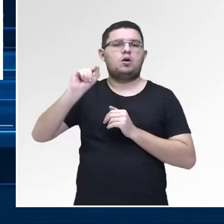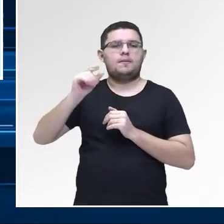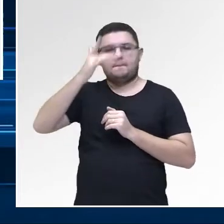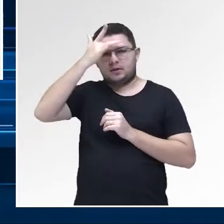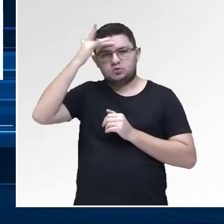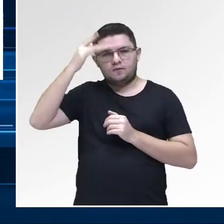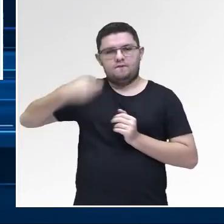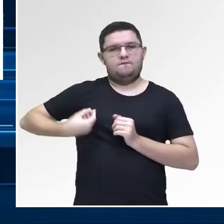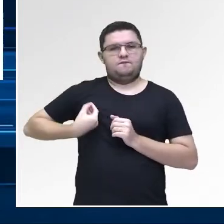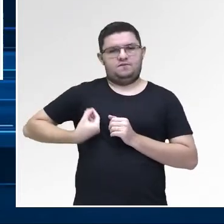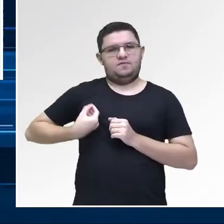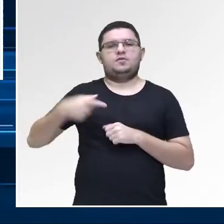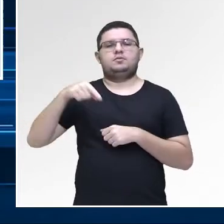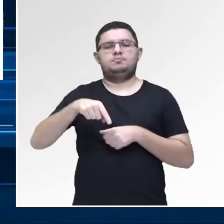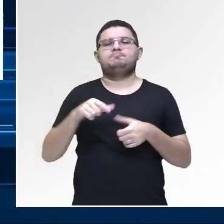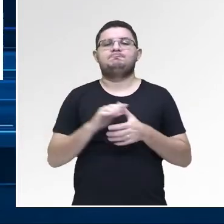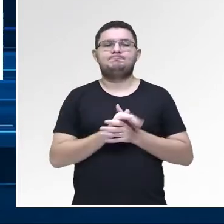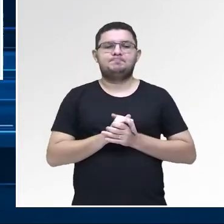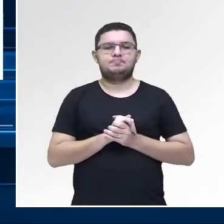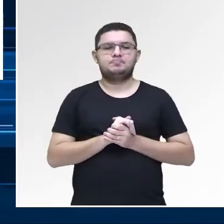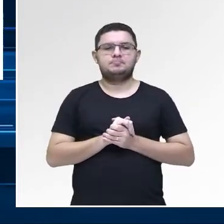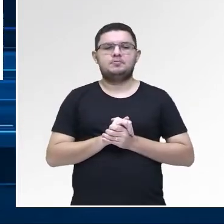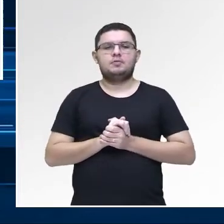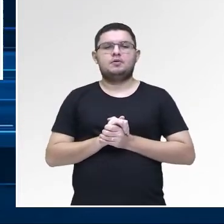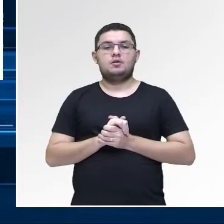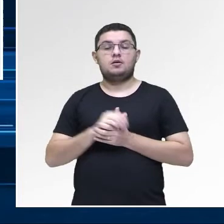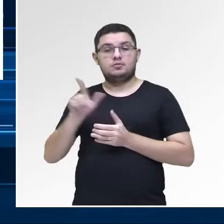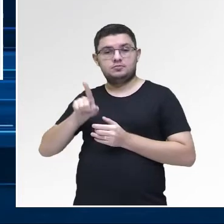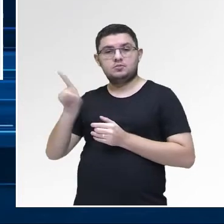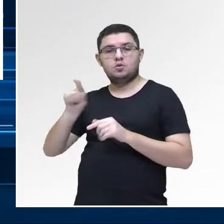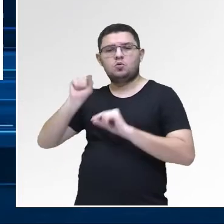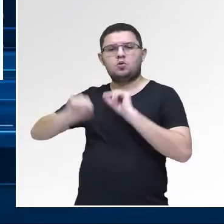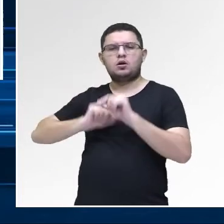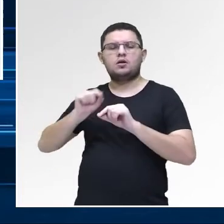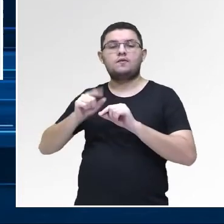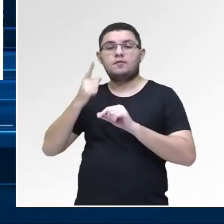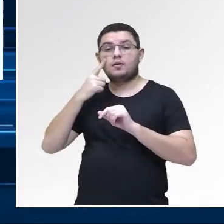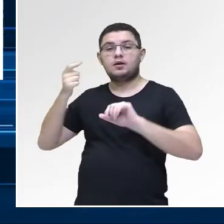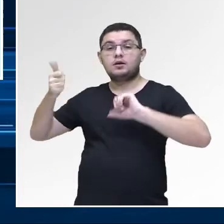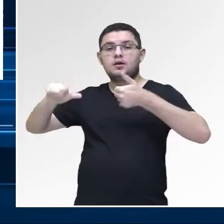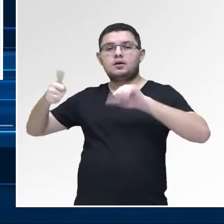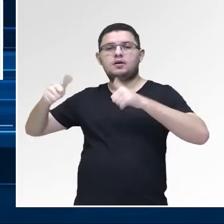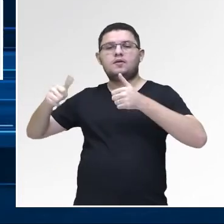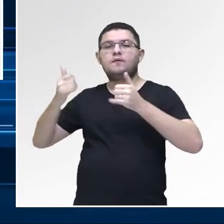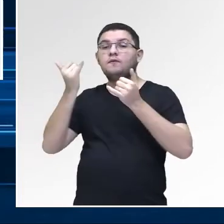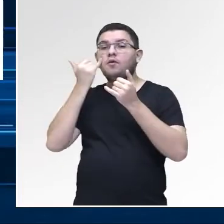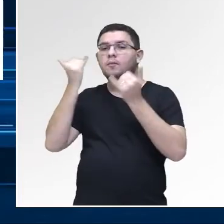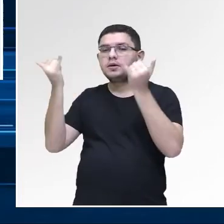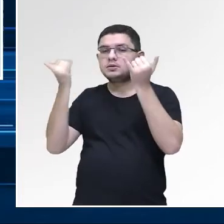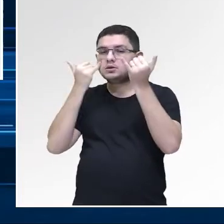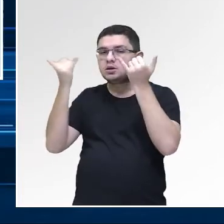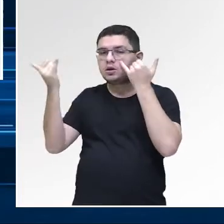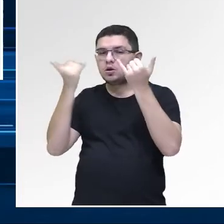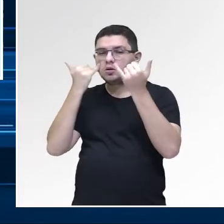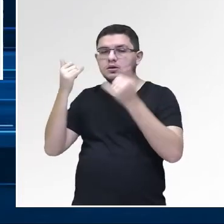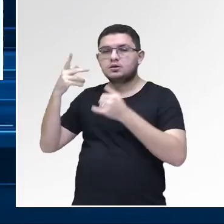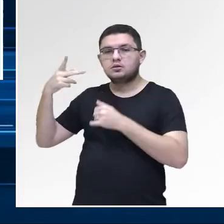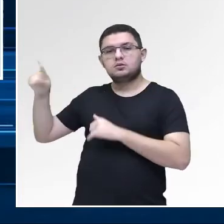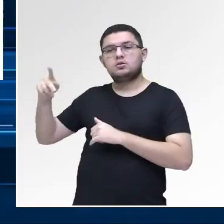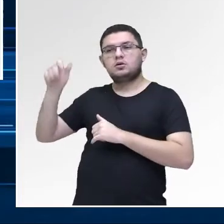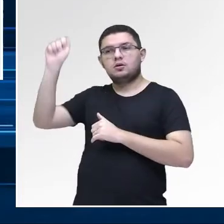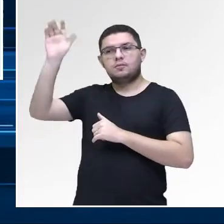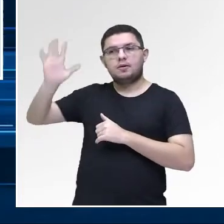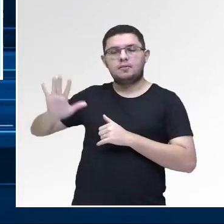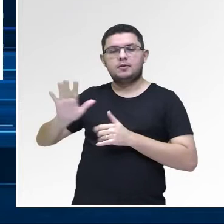sobre a metropolização, vamos fazer a análise, tá? Deste mapa aqui, que tem aí, ó,